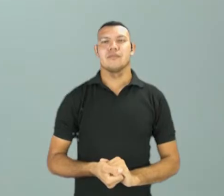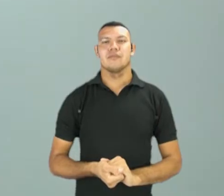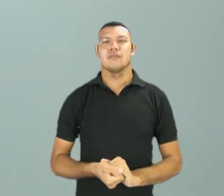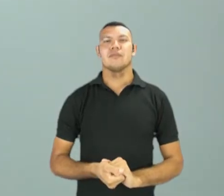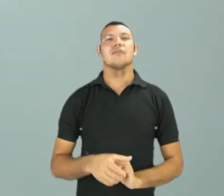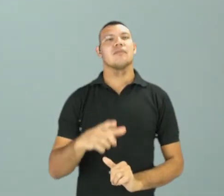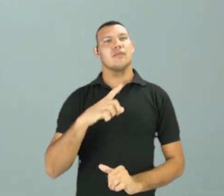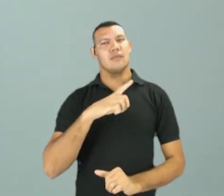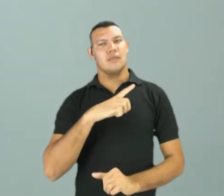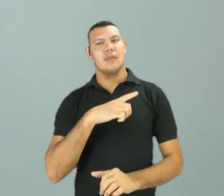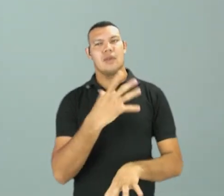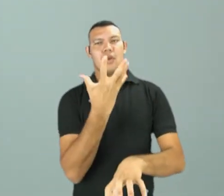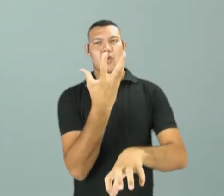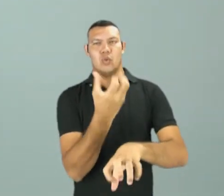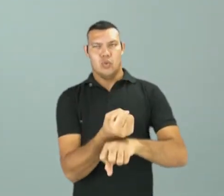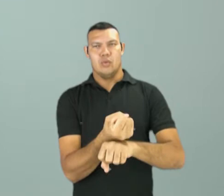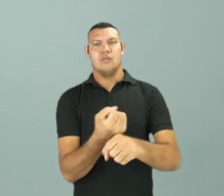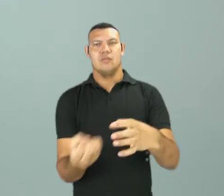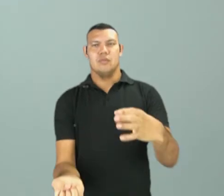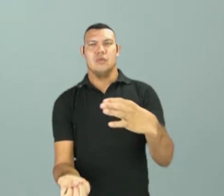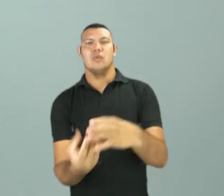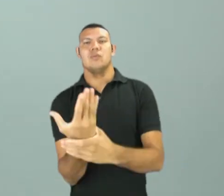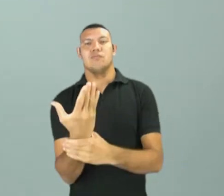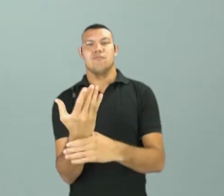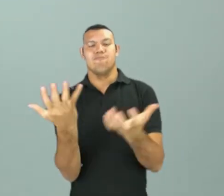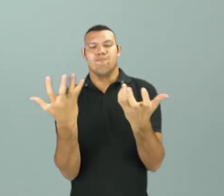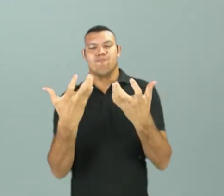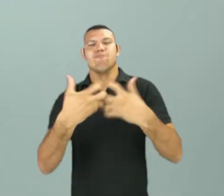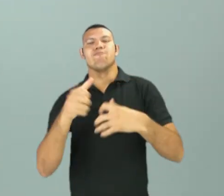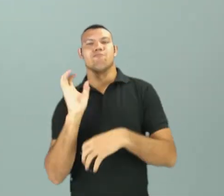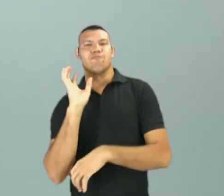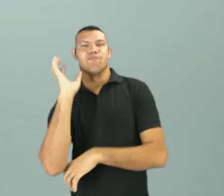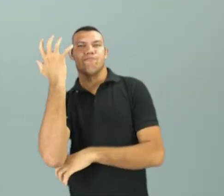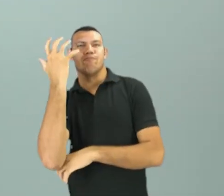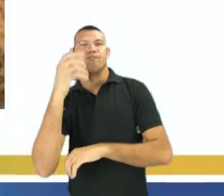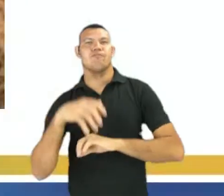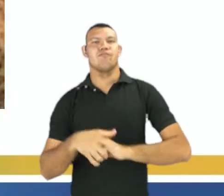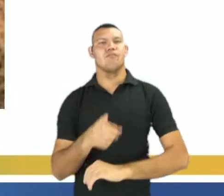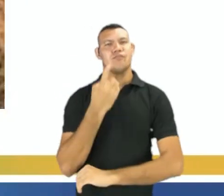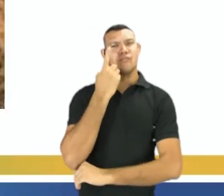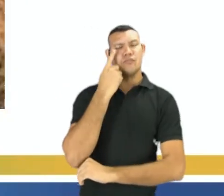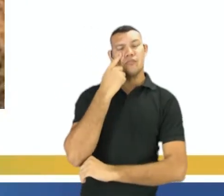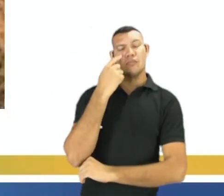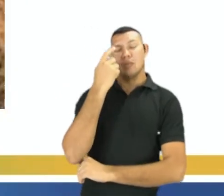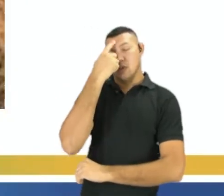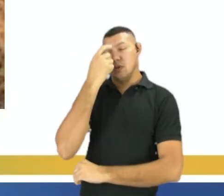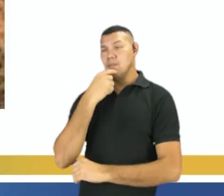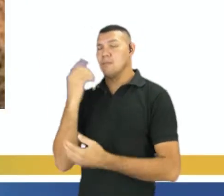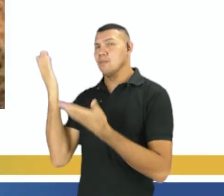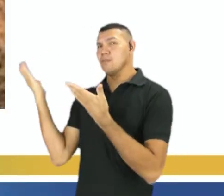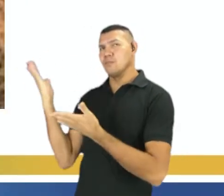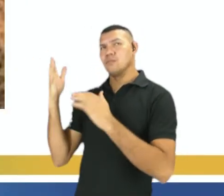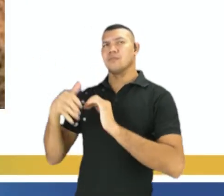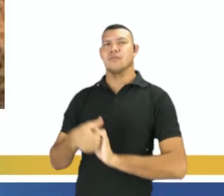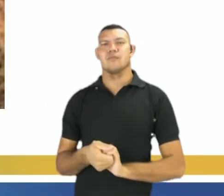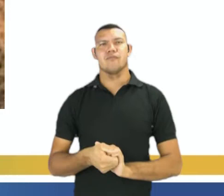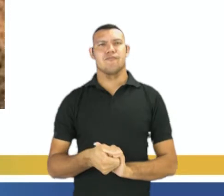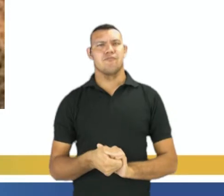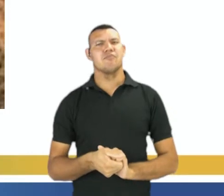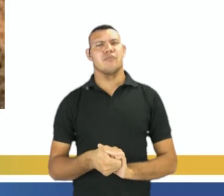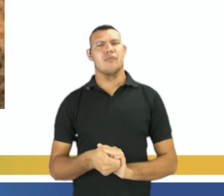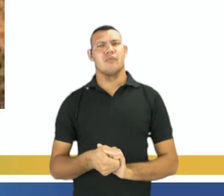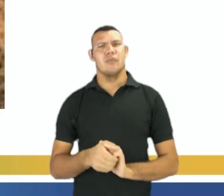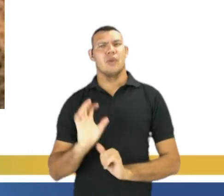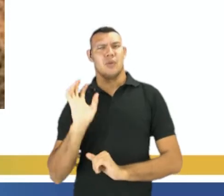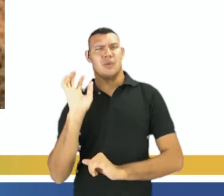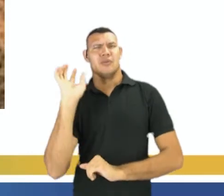de vegetações formada através de uma interferência climática. Aí nós temos essa imagem da caatinga, né? O clima predominante